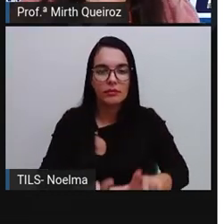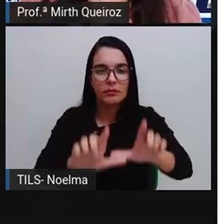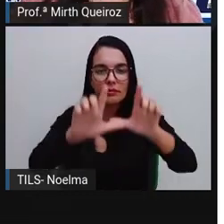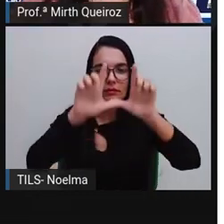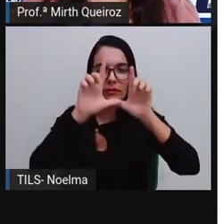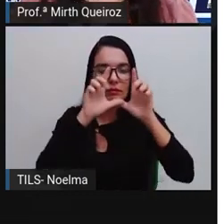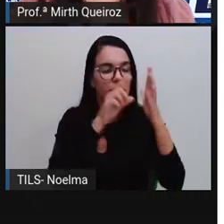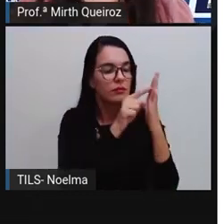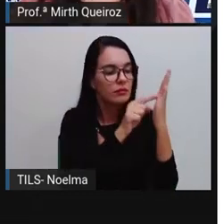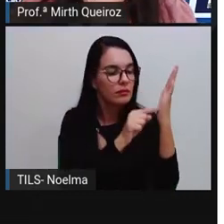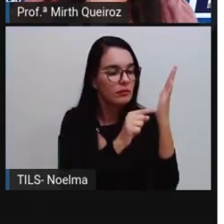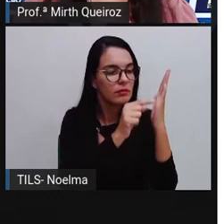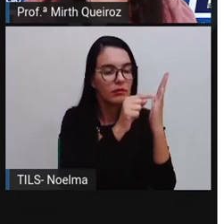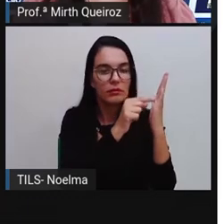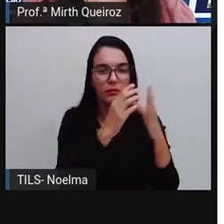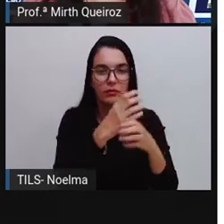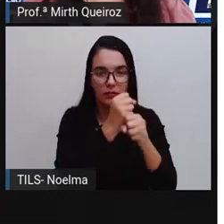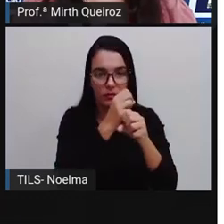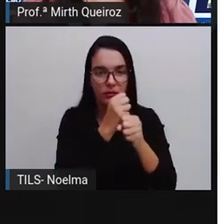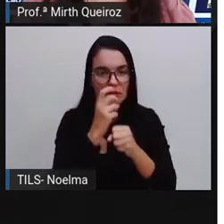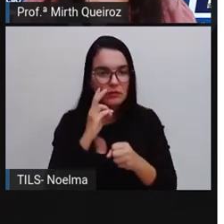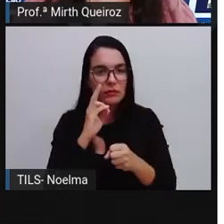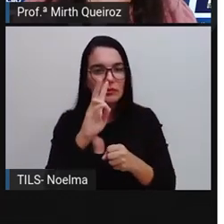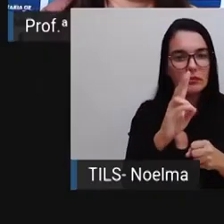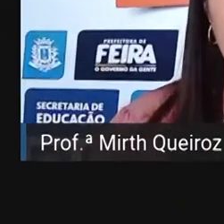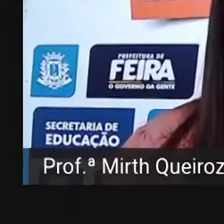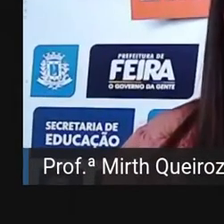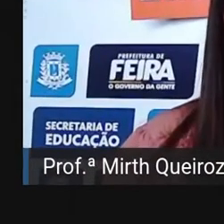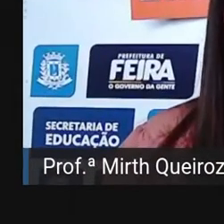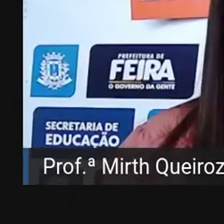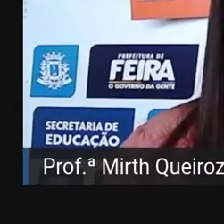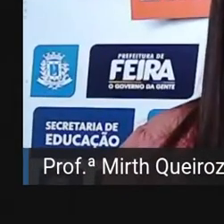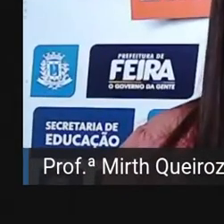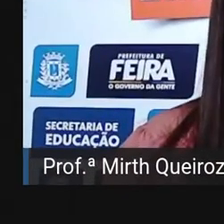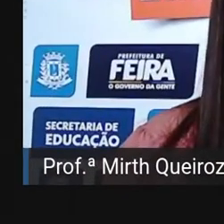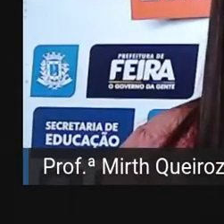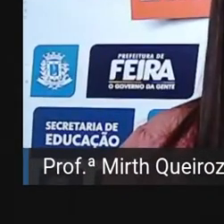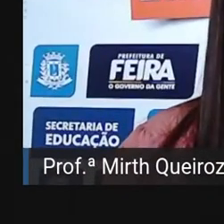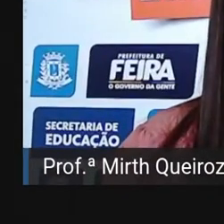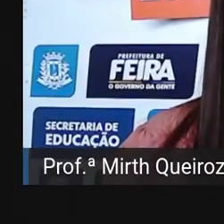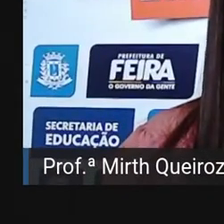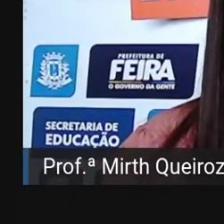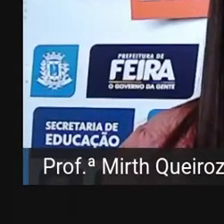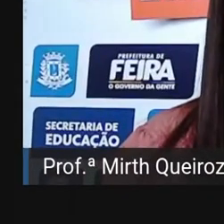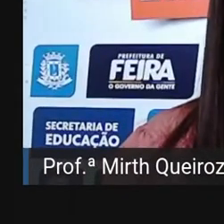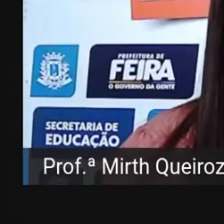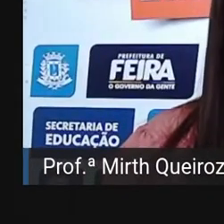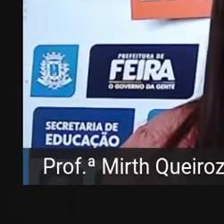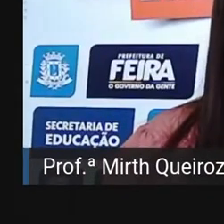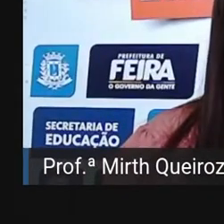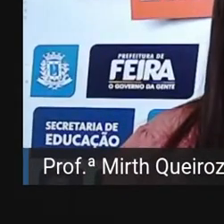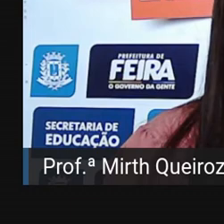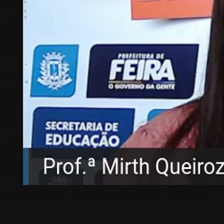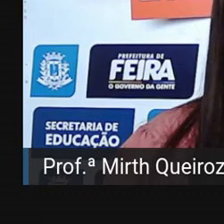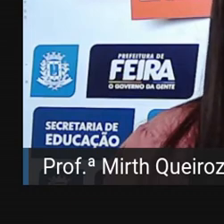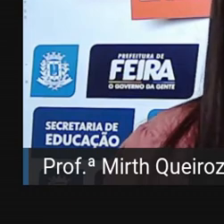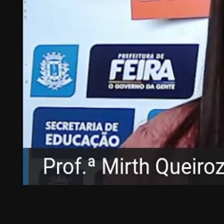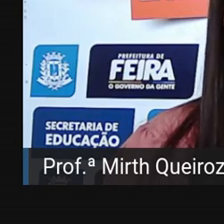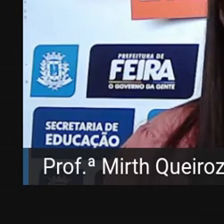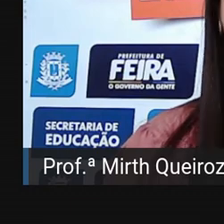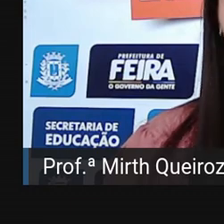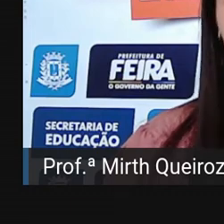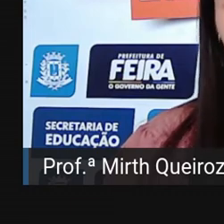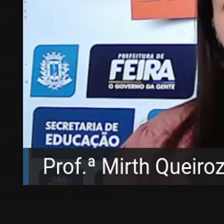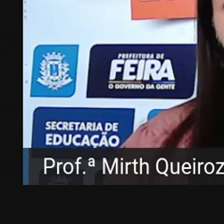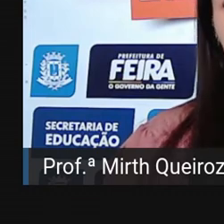possa fazer aí essas continhas. E vocês podem até mesmo analisar aí o peso de vocês, certo? Para